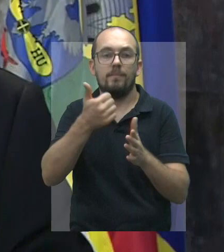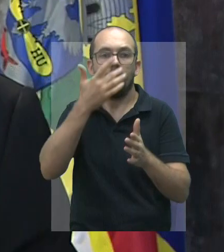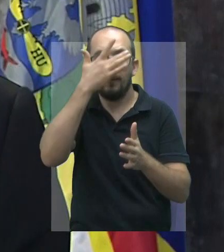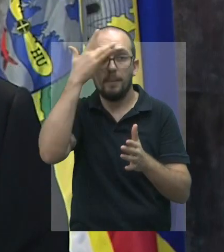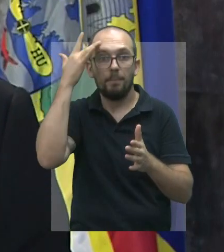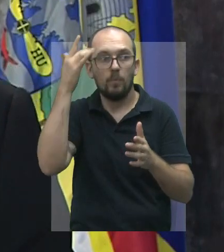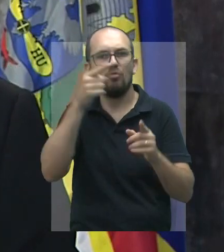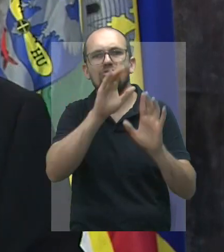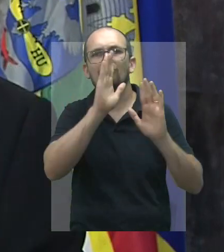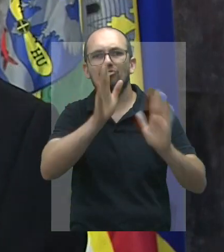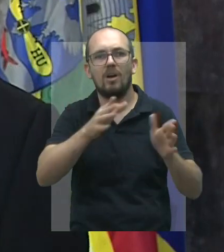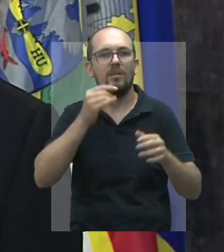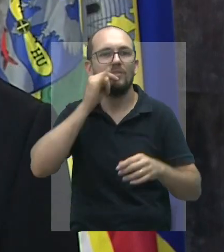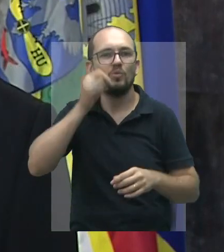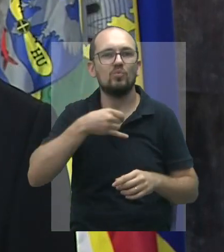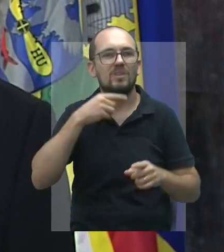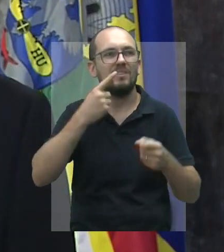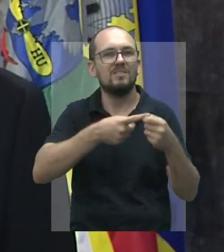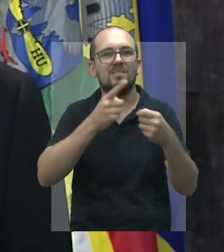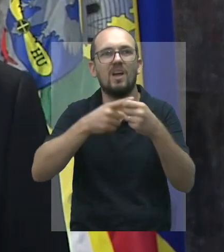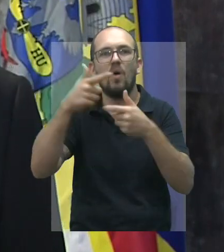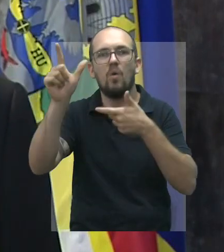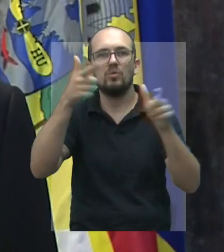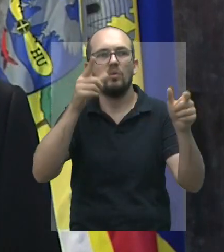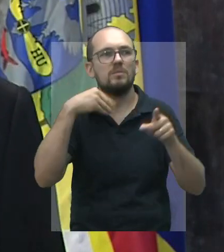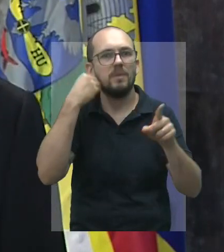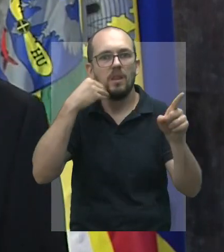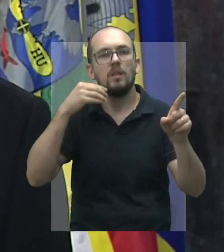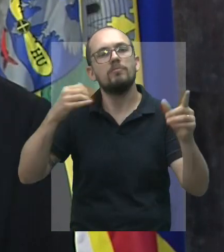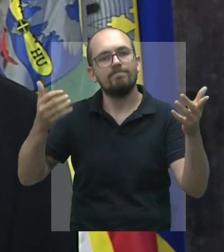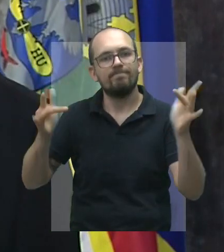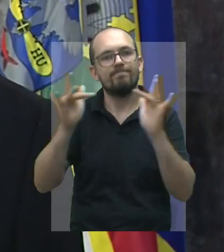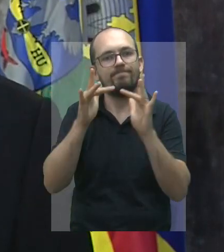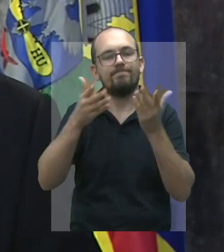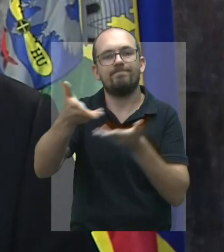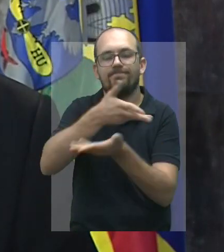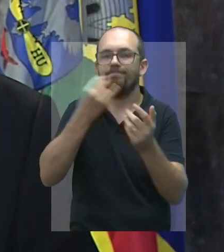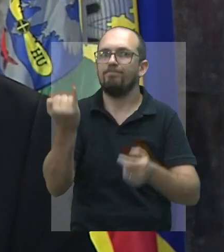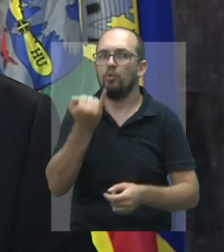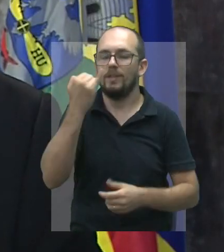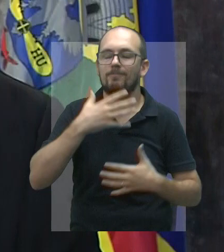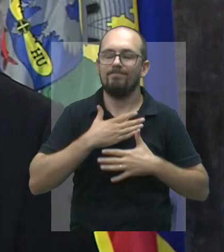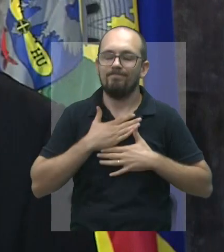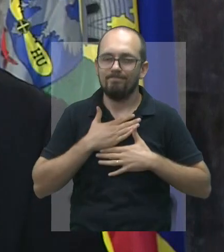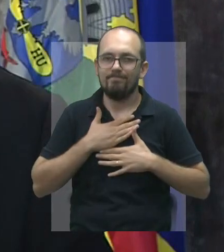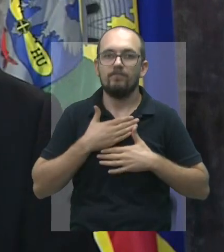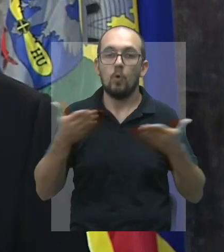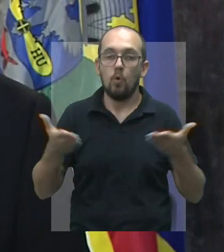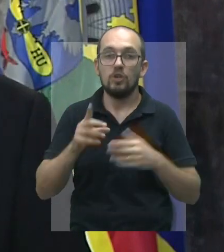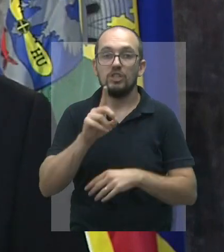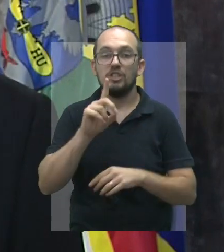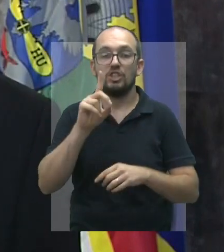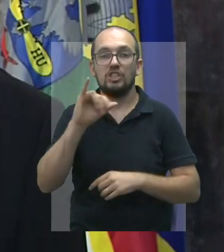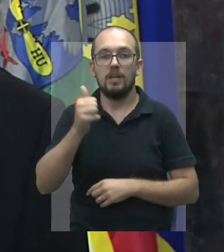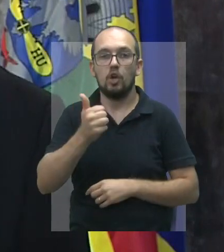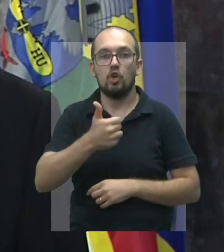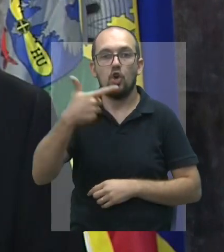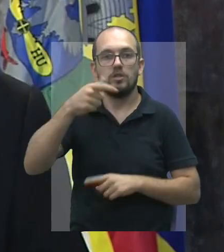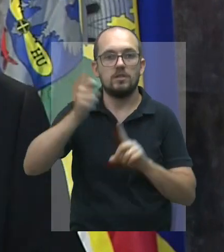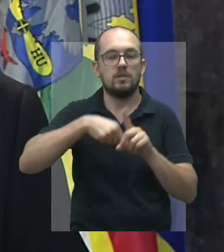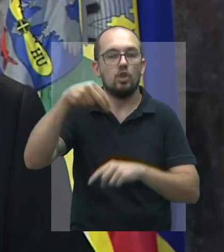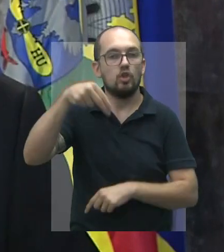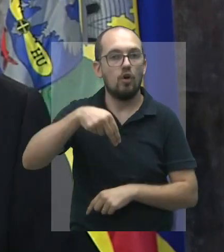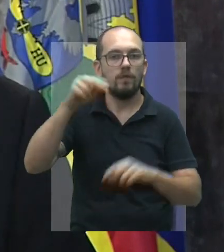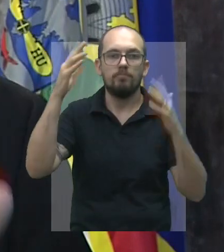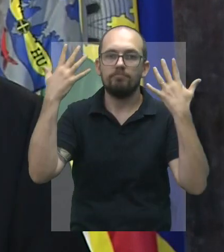que desenvolvem esse trabalho em outras cidades. Então, para a gente, é muito gratificante comemorar nesse dia 12 de novembro, o